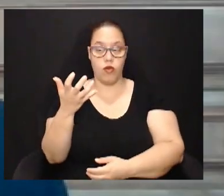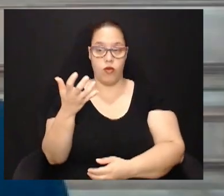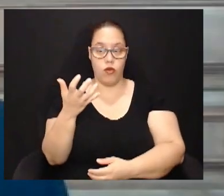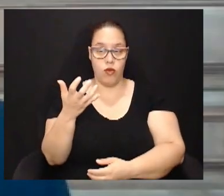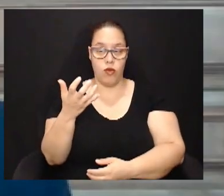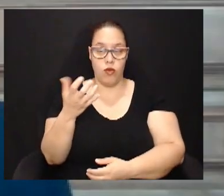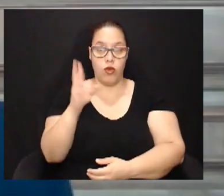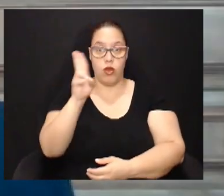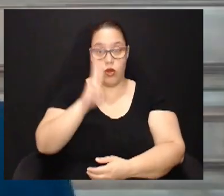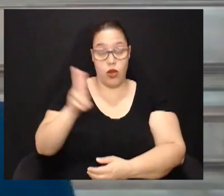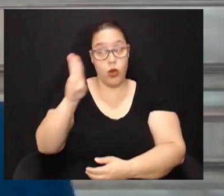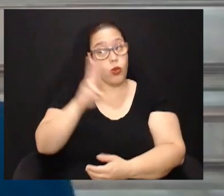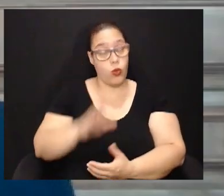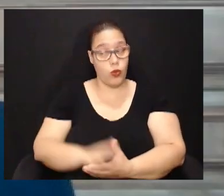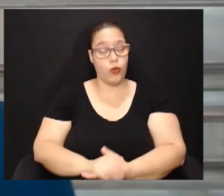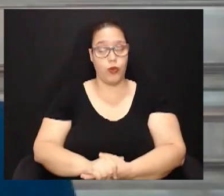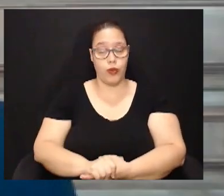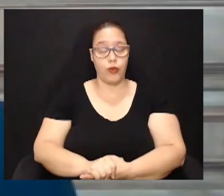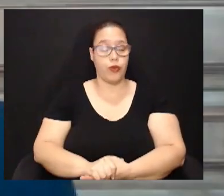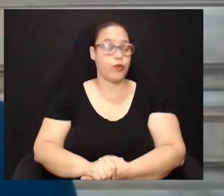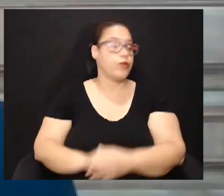riscos aos usuários.